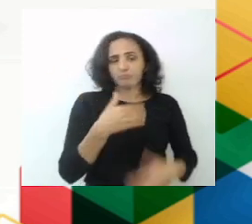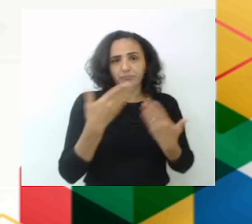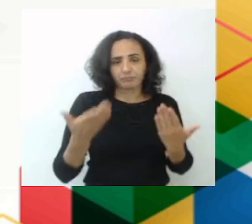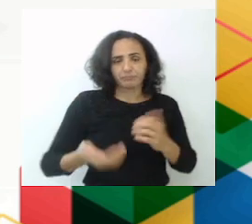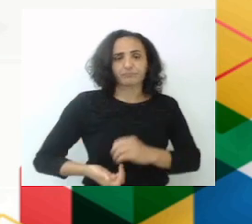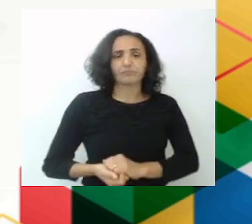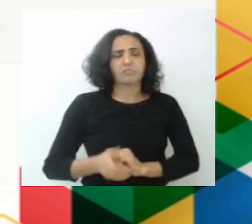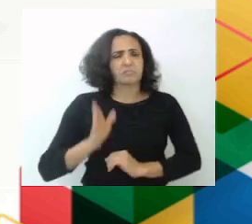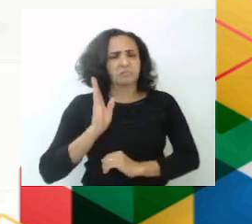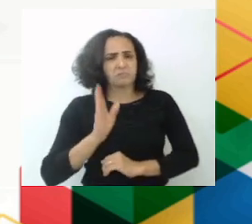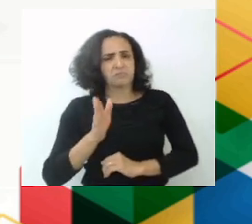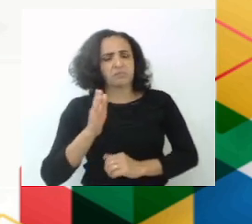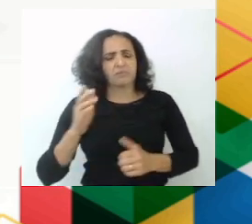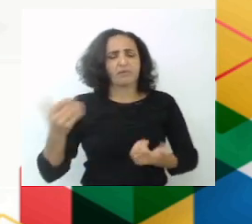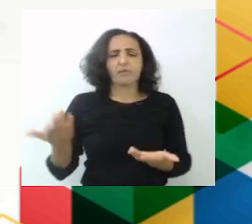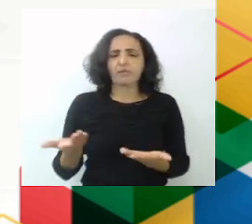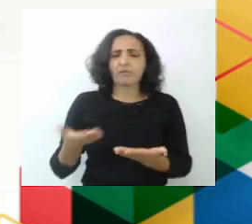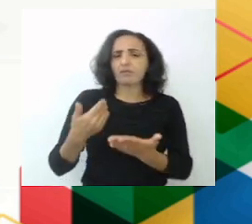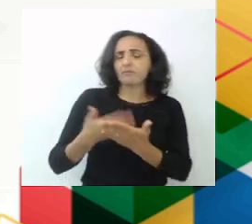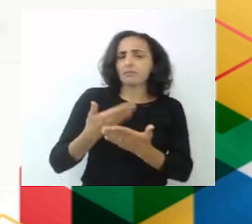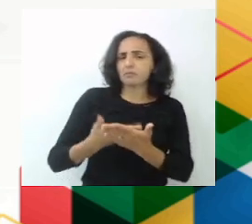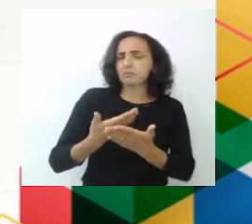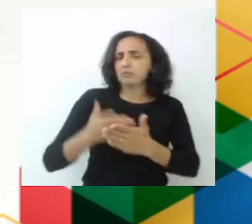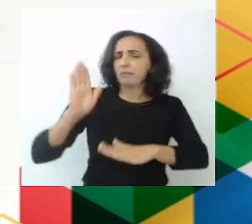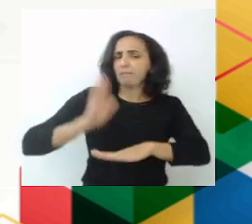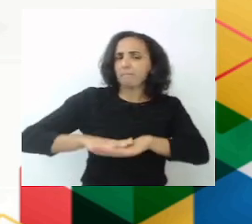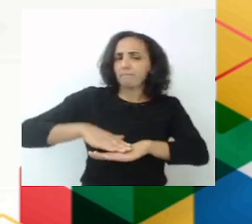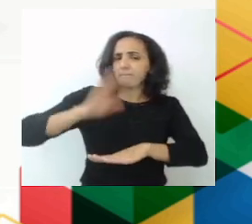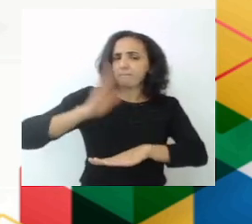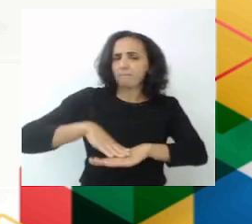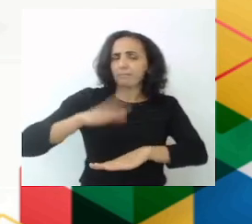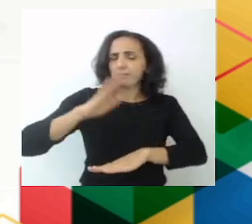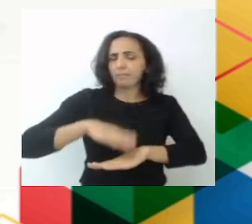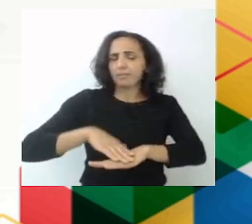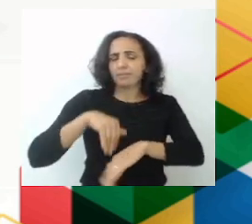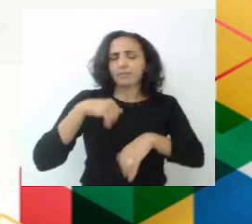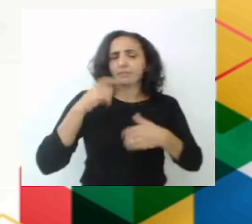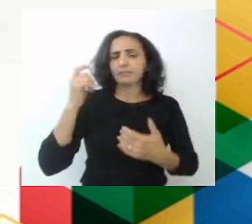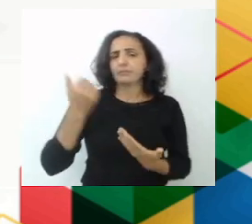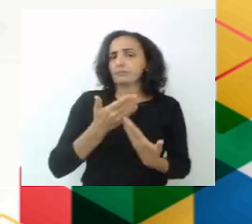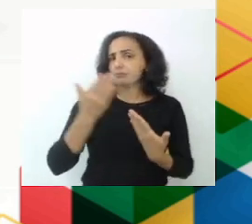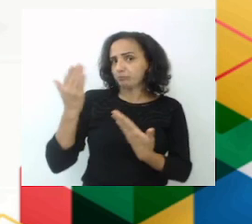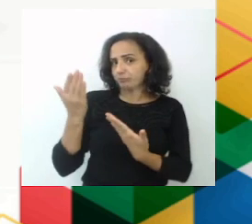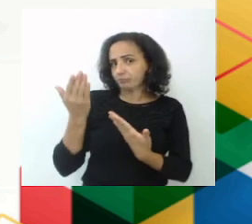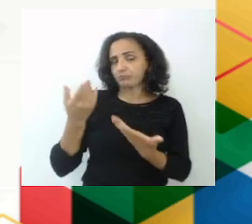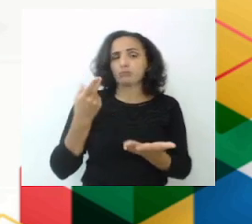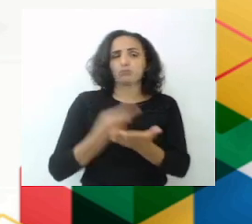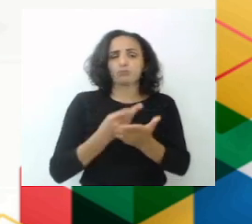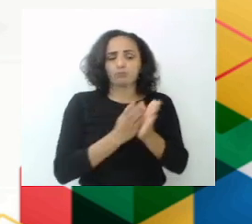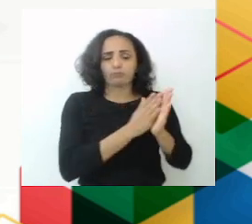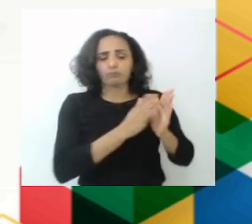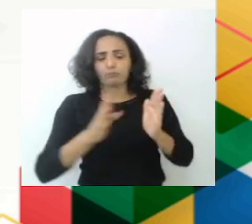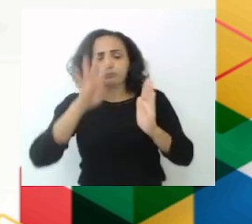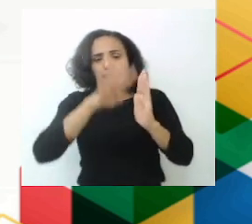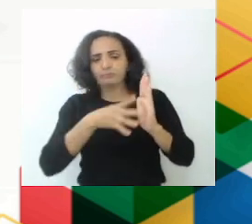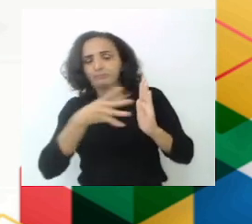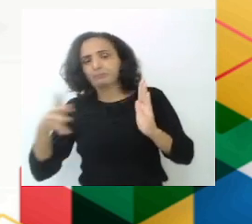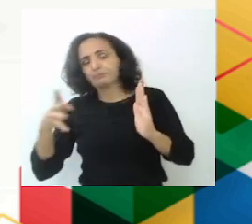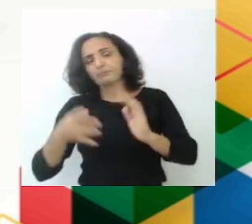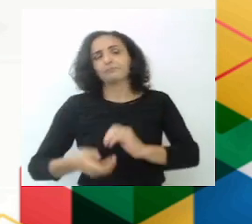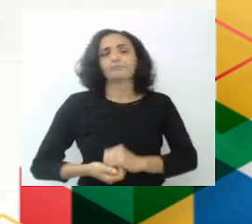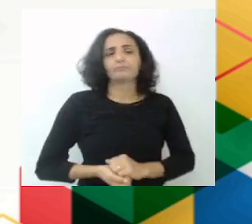E a gente já a gente vai estudar um pouquinho desse termo independente, que ele vai aparecer ali no gráfico. Então,